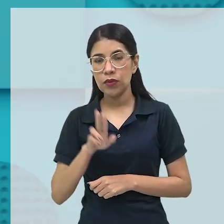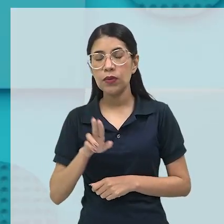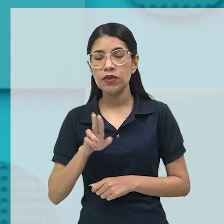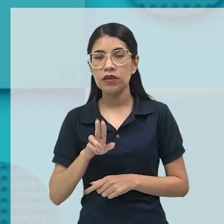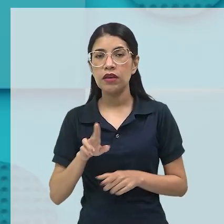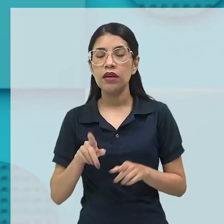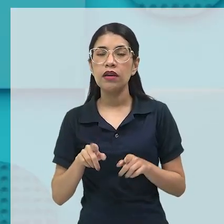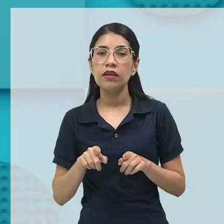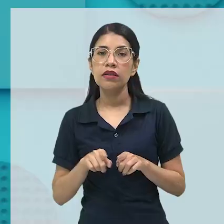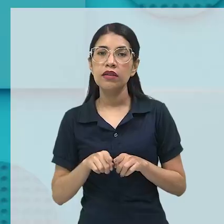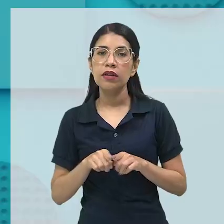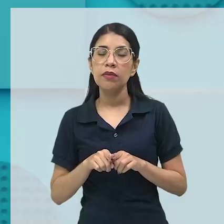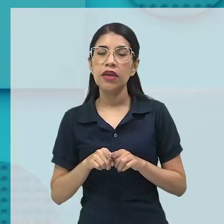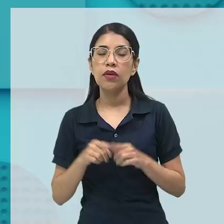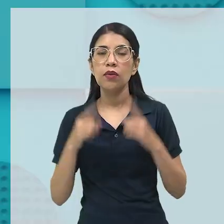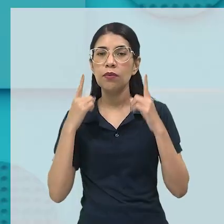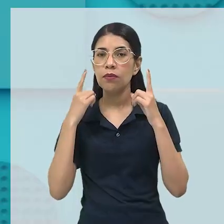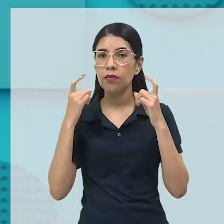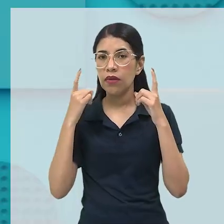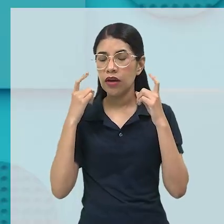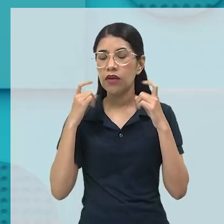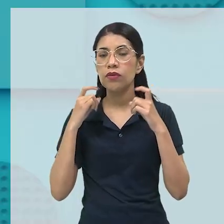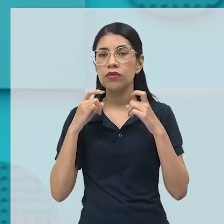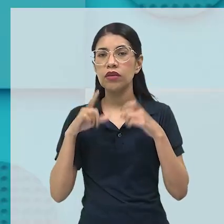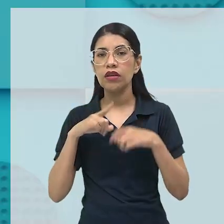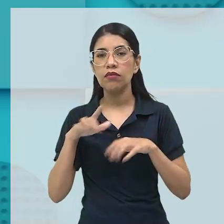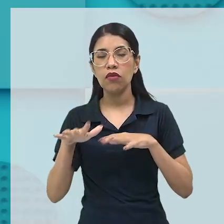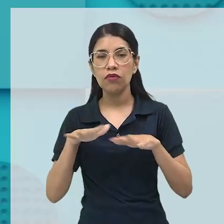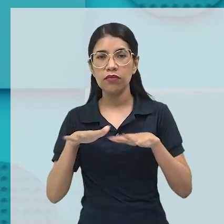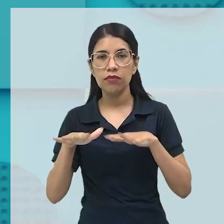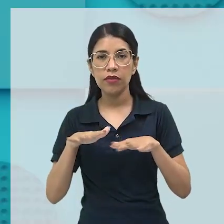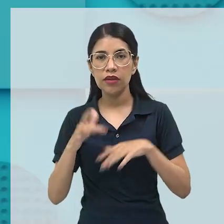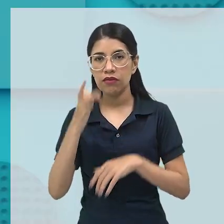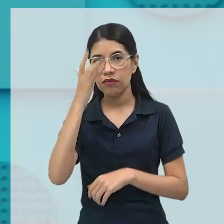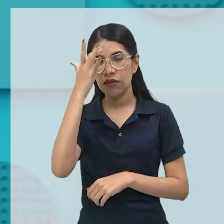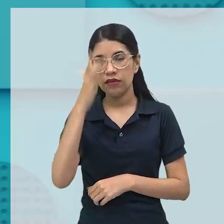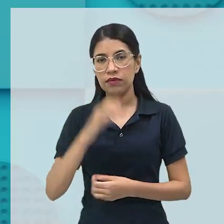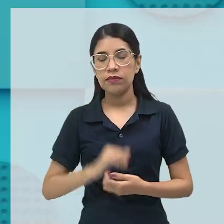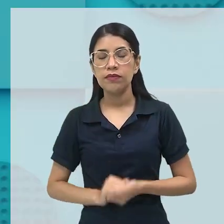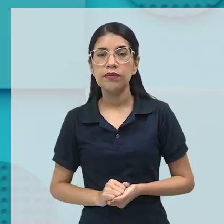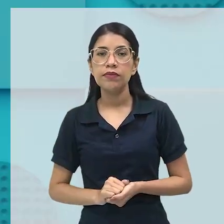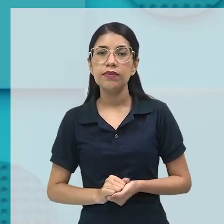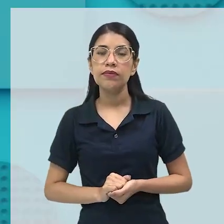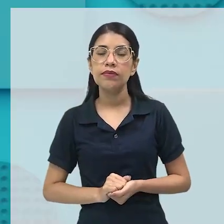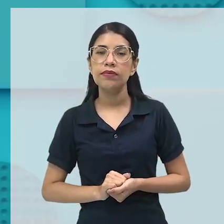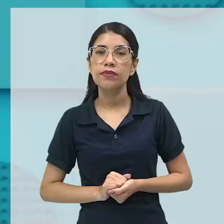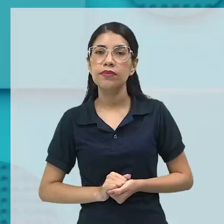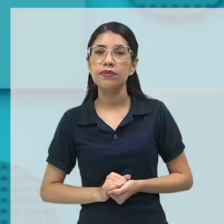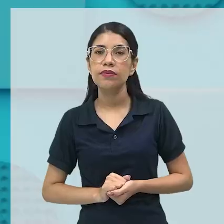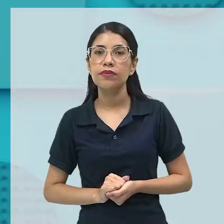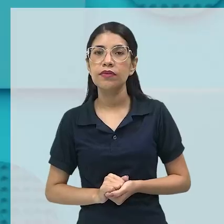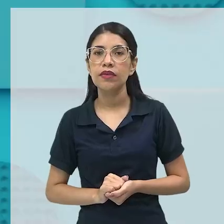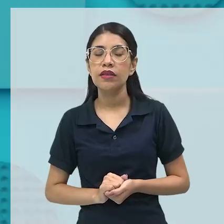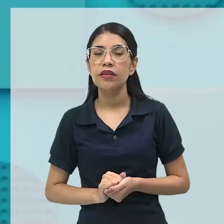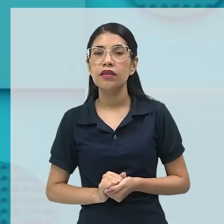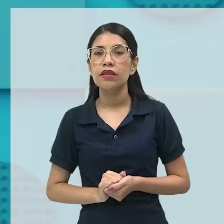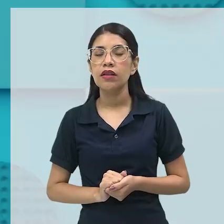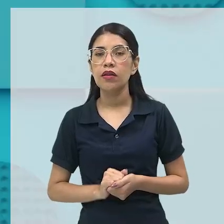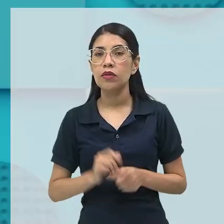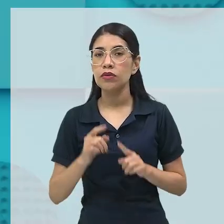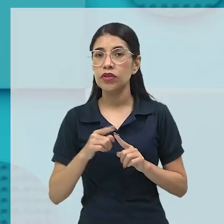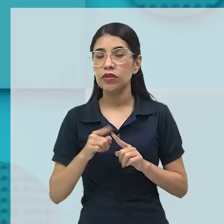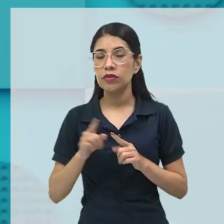forma fácil, e o som é emitido também de uma forma fácil, certo? Então, era um dos